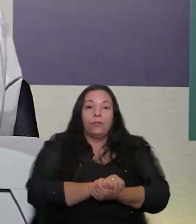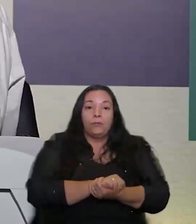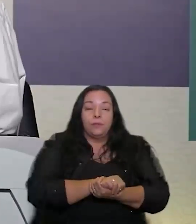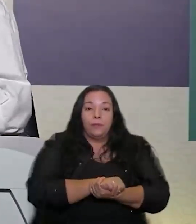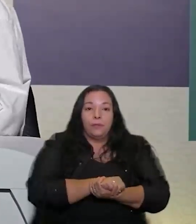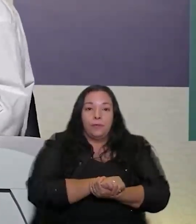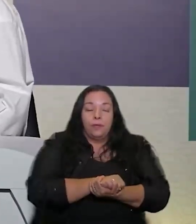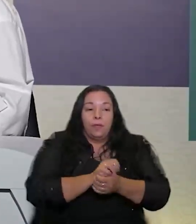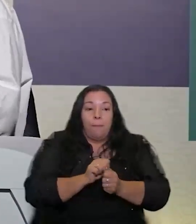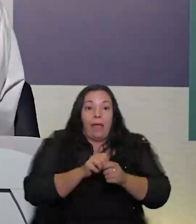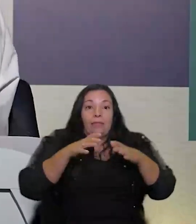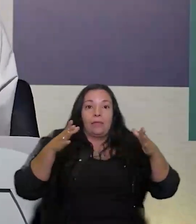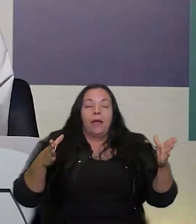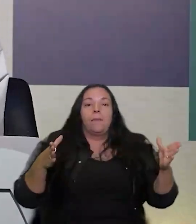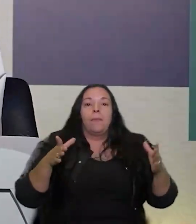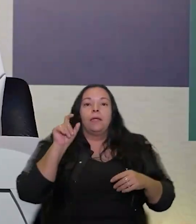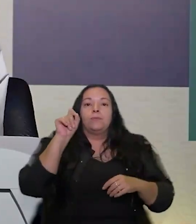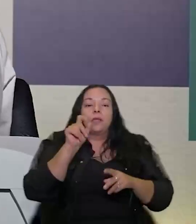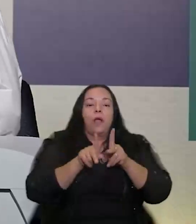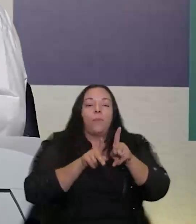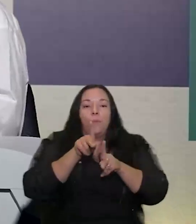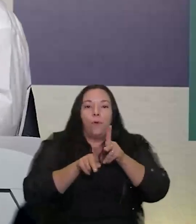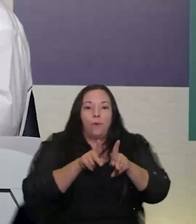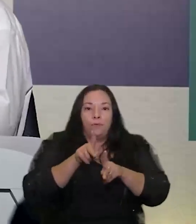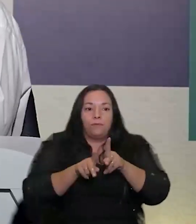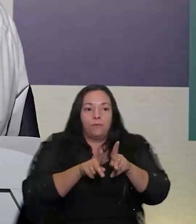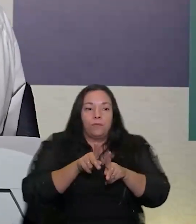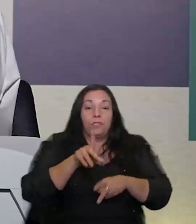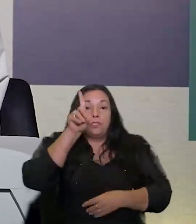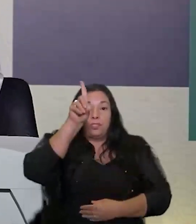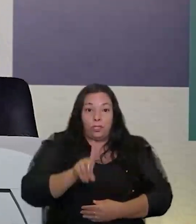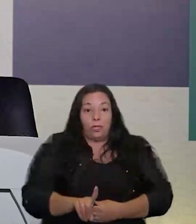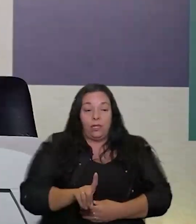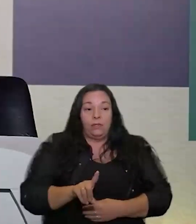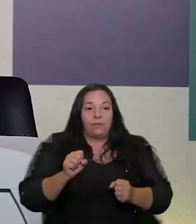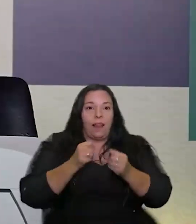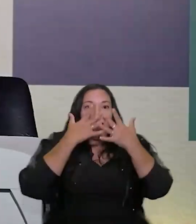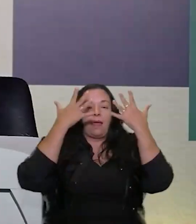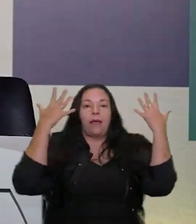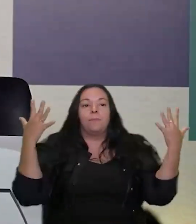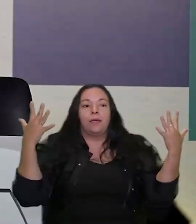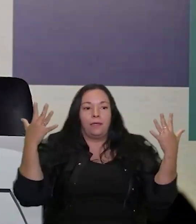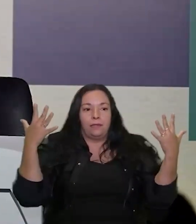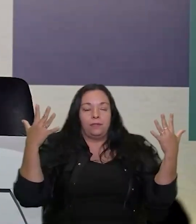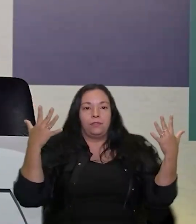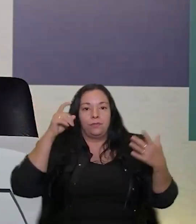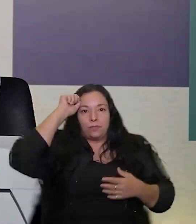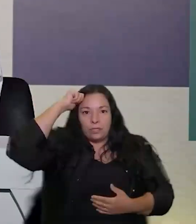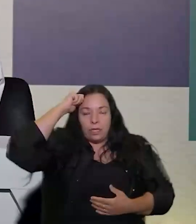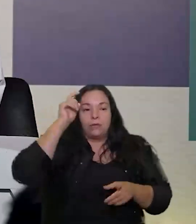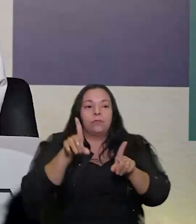uma definição mais ampla de quem é o povo institucional, né, uma definição de direitos que claramente tinha que ser aplicado aos negros